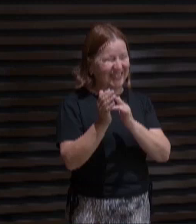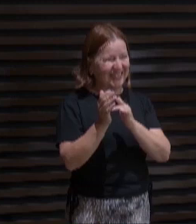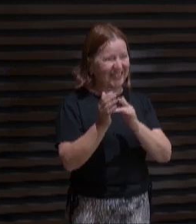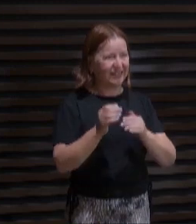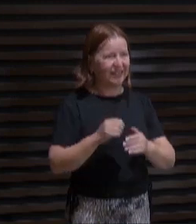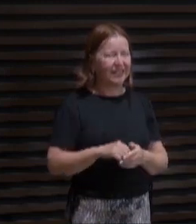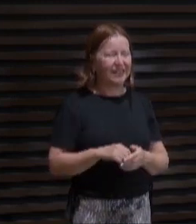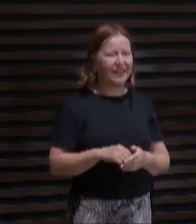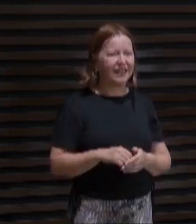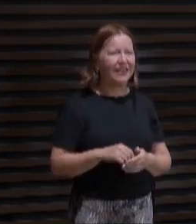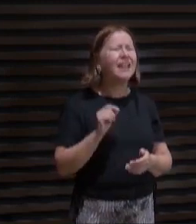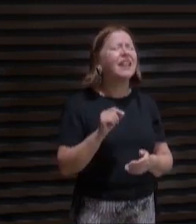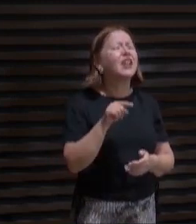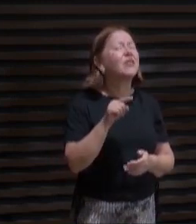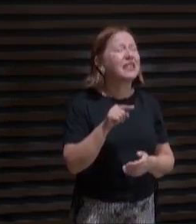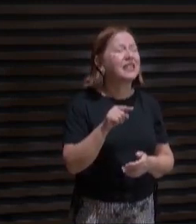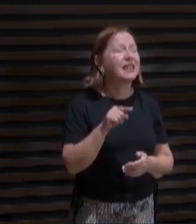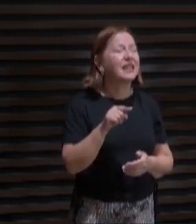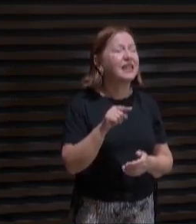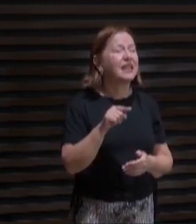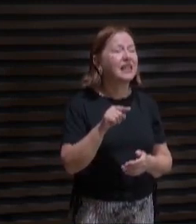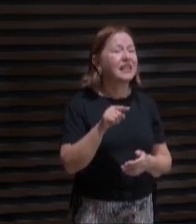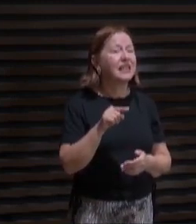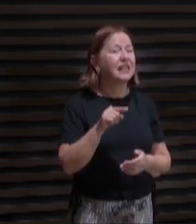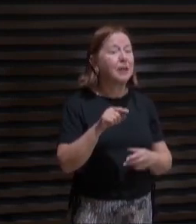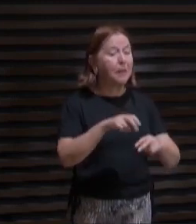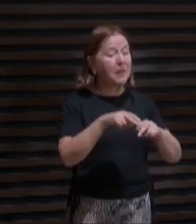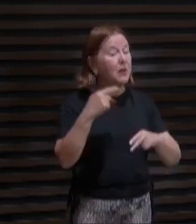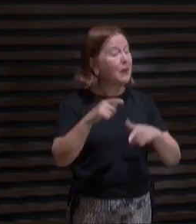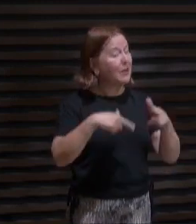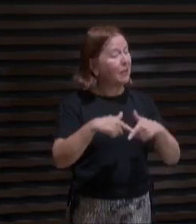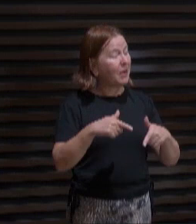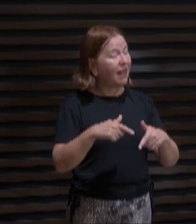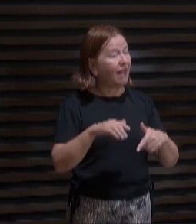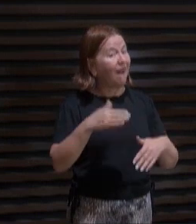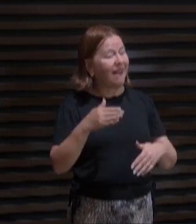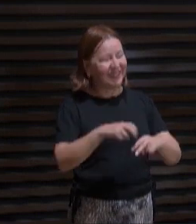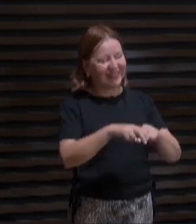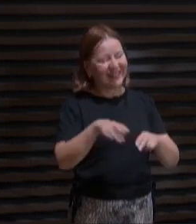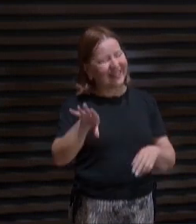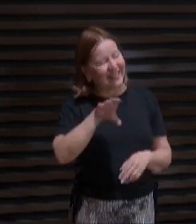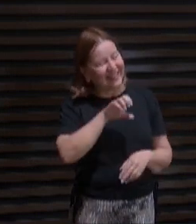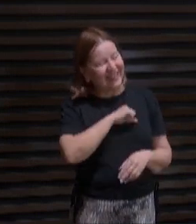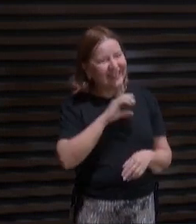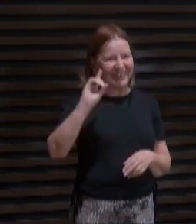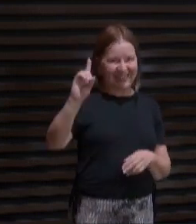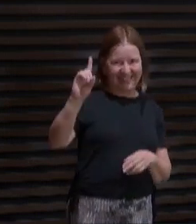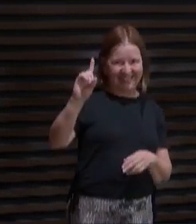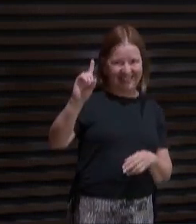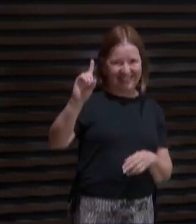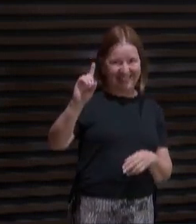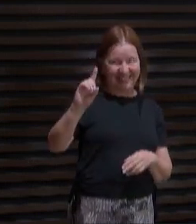Quem é você? É o que você faz? Ou é o amor de Deus que lhe dá identidade?